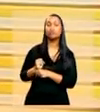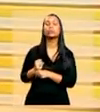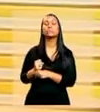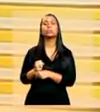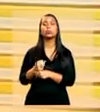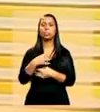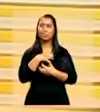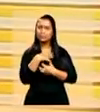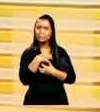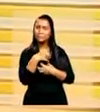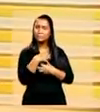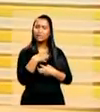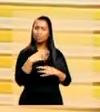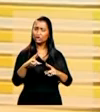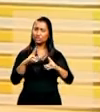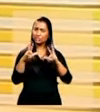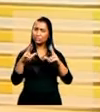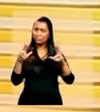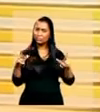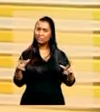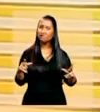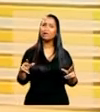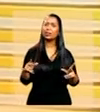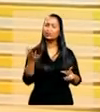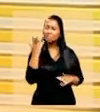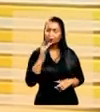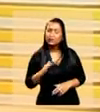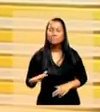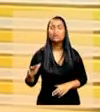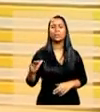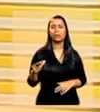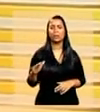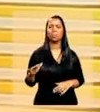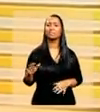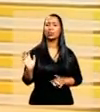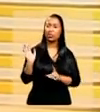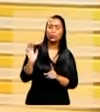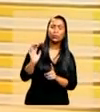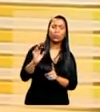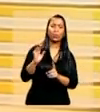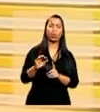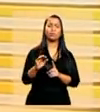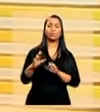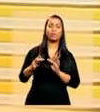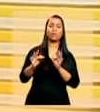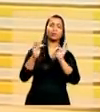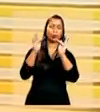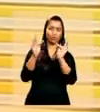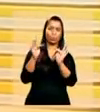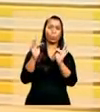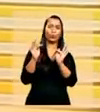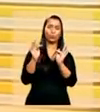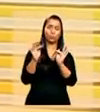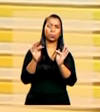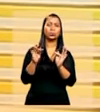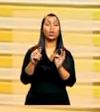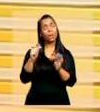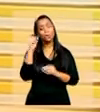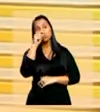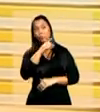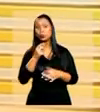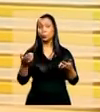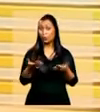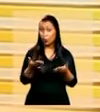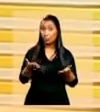pra gente, você sentiu algum tipo de diferença nesse ritmo das crianças, essa questão da influência da tecnologia? É